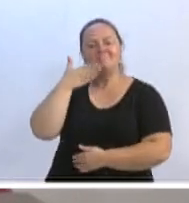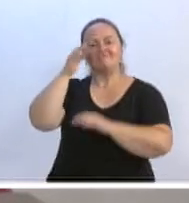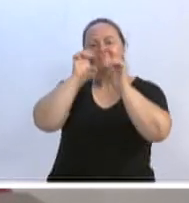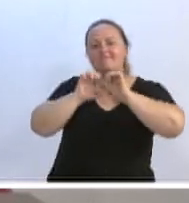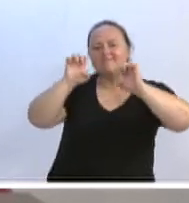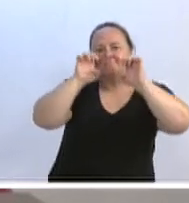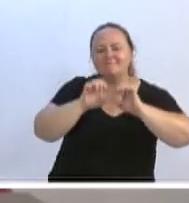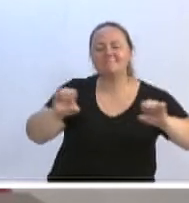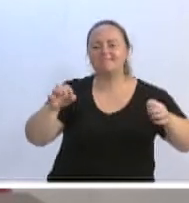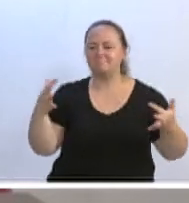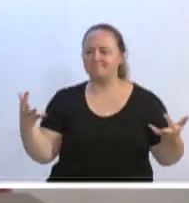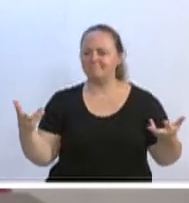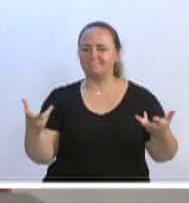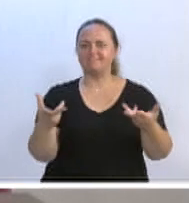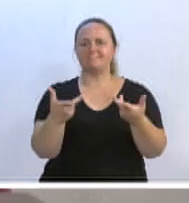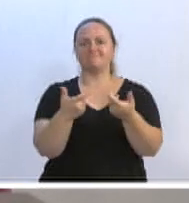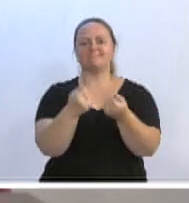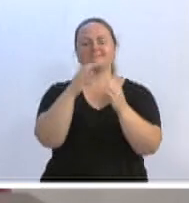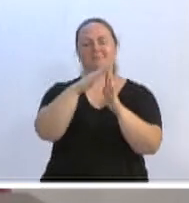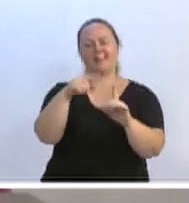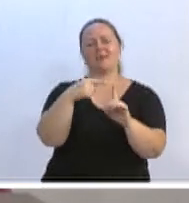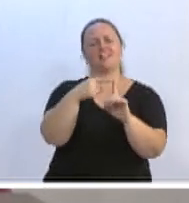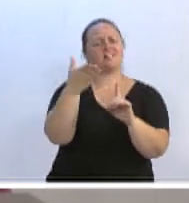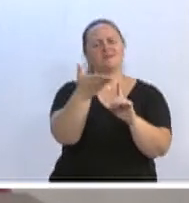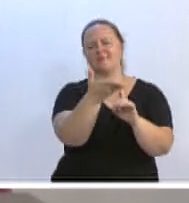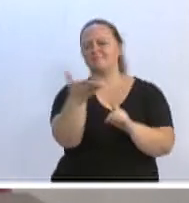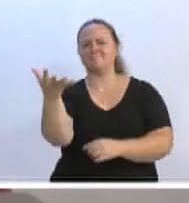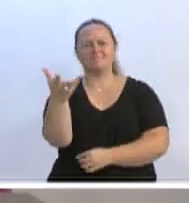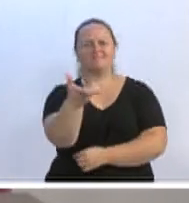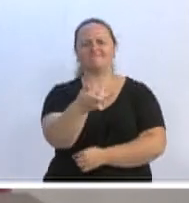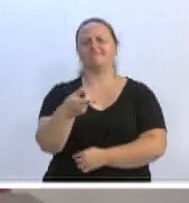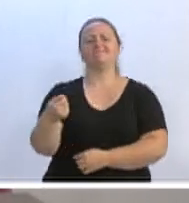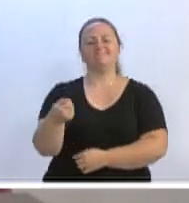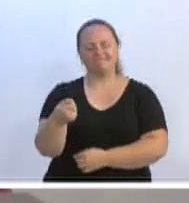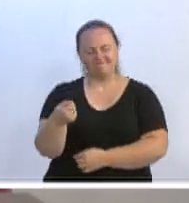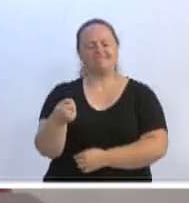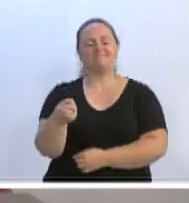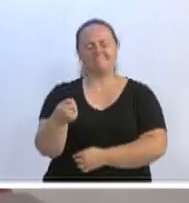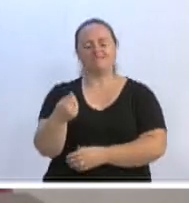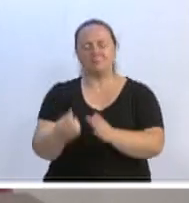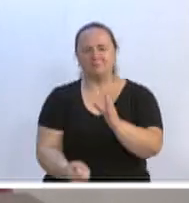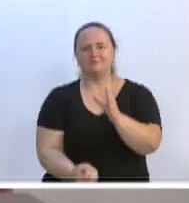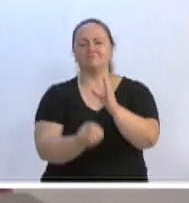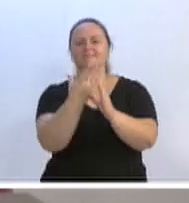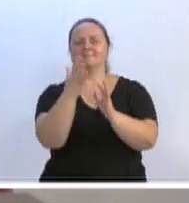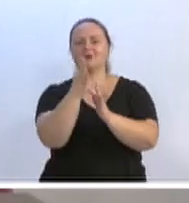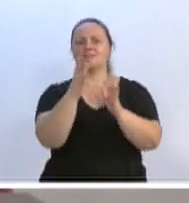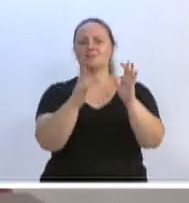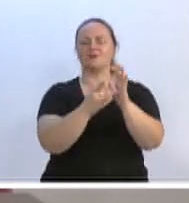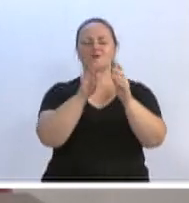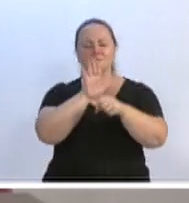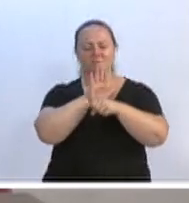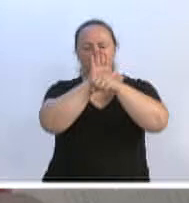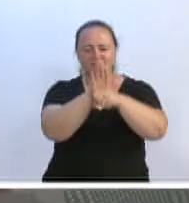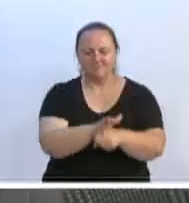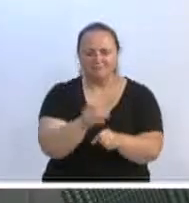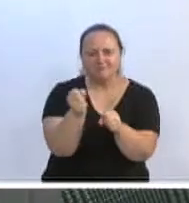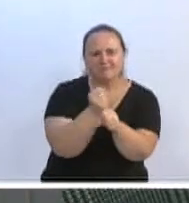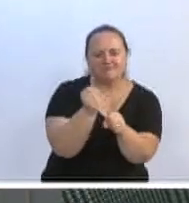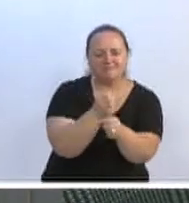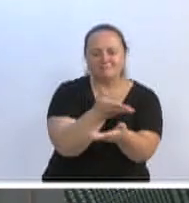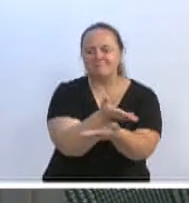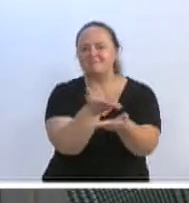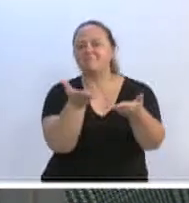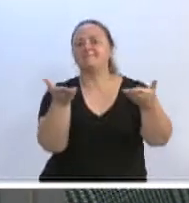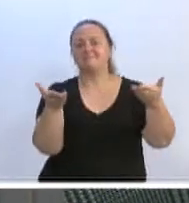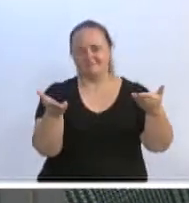maravilhoso, desta igreja extraordinária, que é a igreja fundada pelo nosso Senhor Jesus Cristo. A igreja do nosso Senhor Jesus